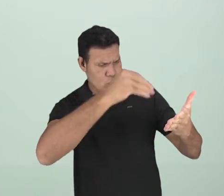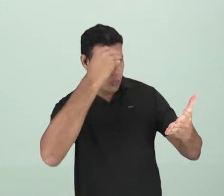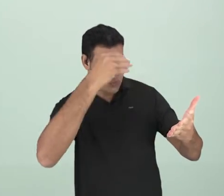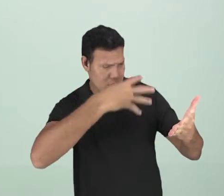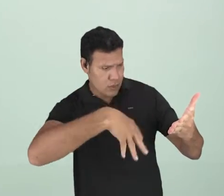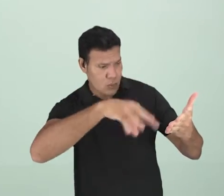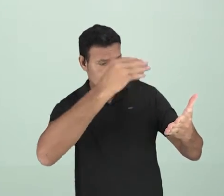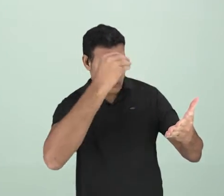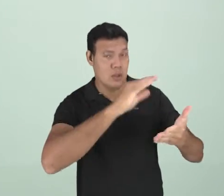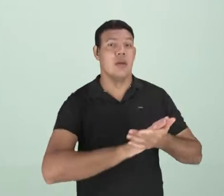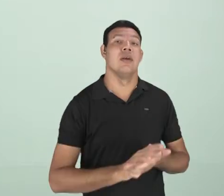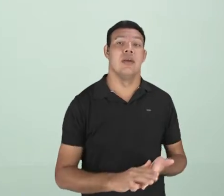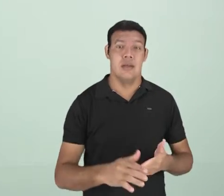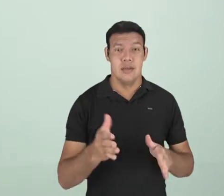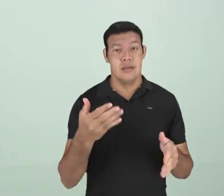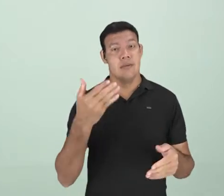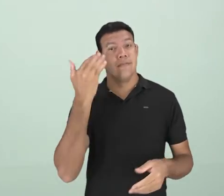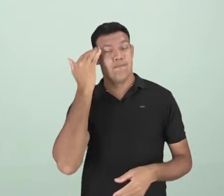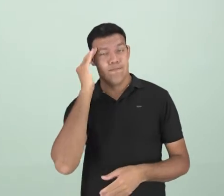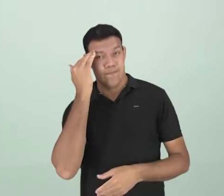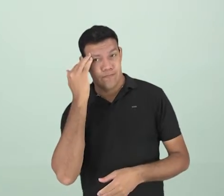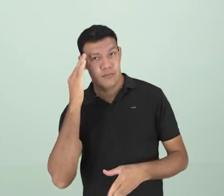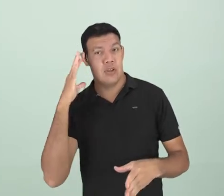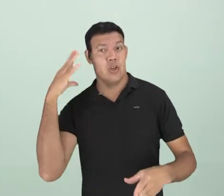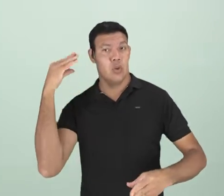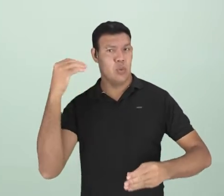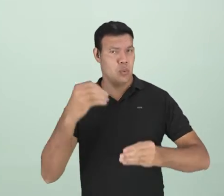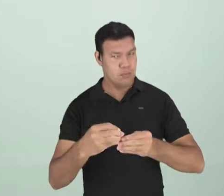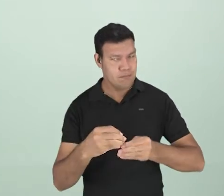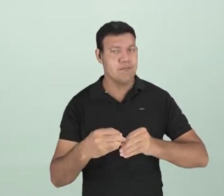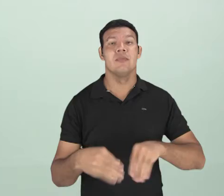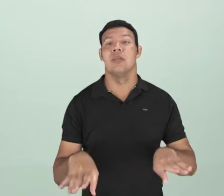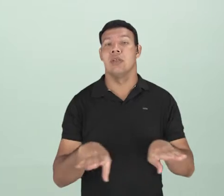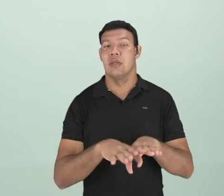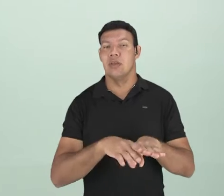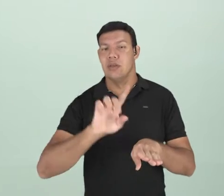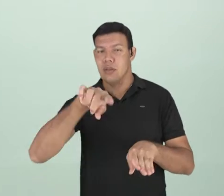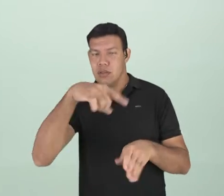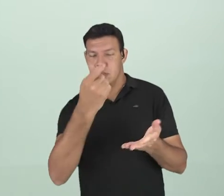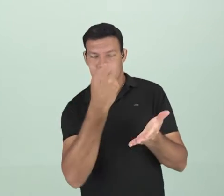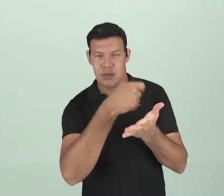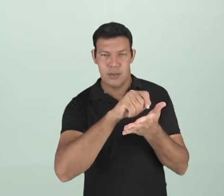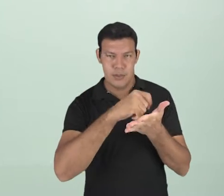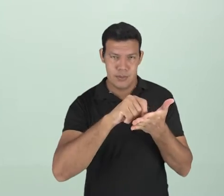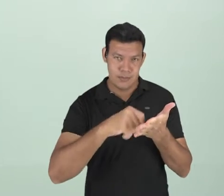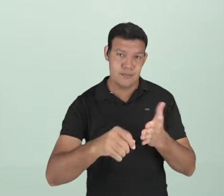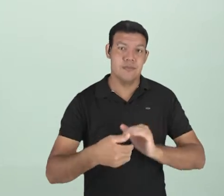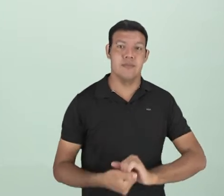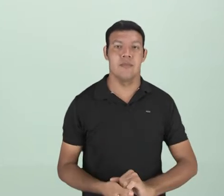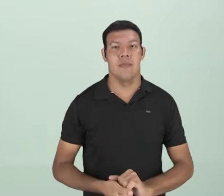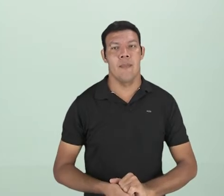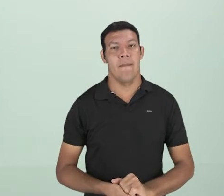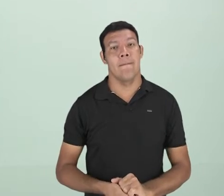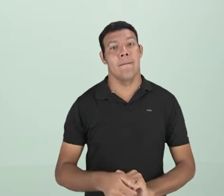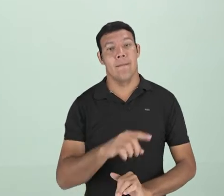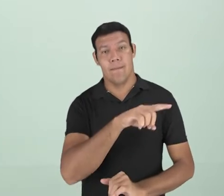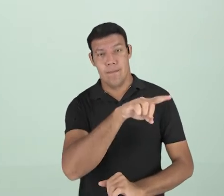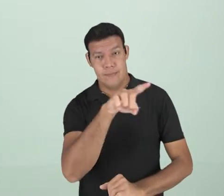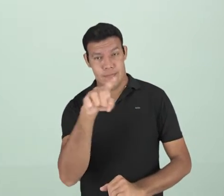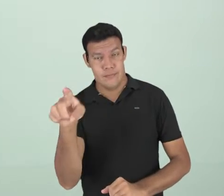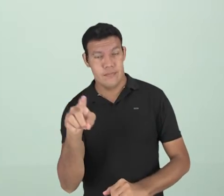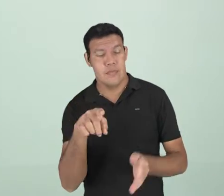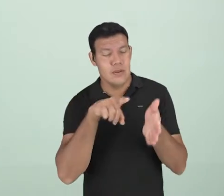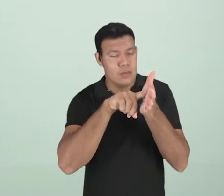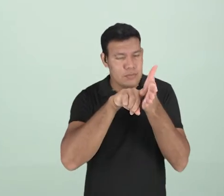bases, para vocês compreenderem o conteúdo para depois poder escrever. Então, vocês terão que fazer